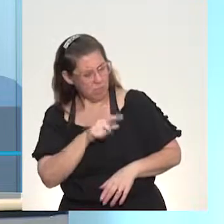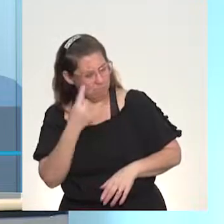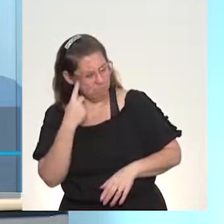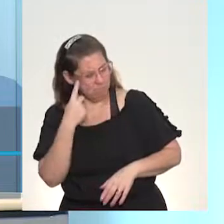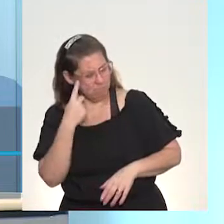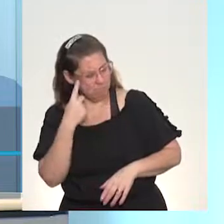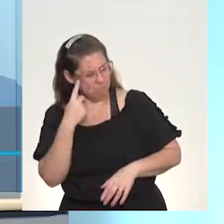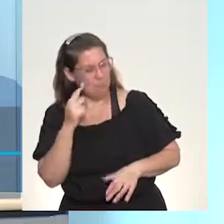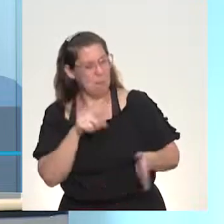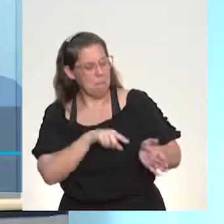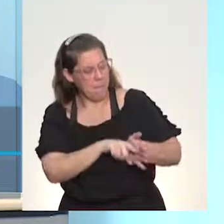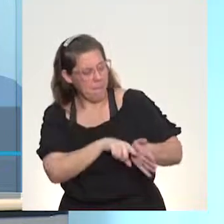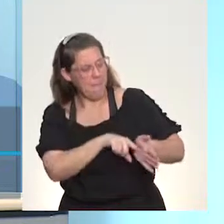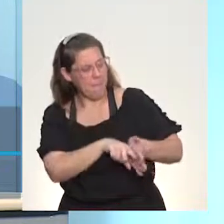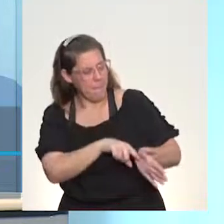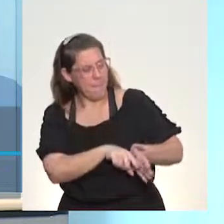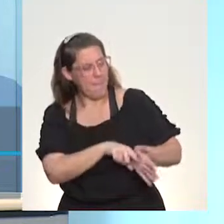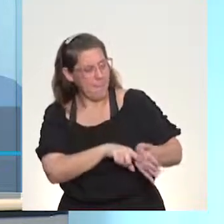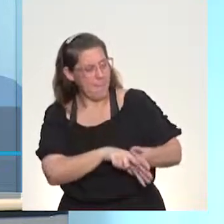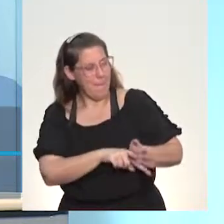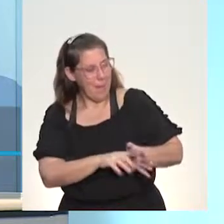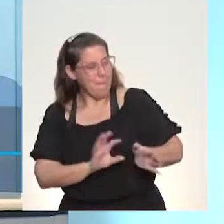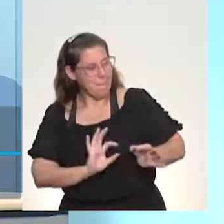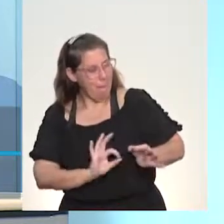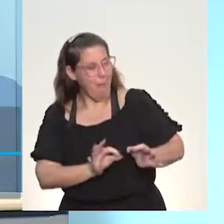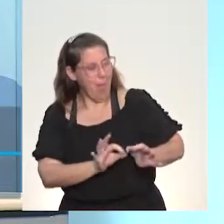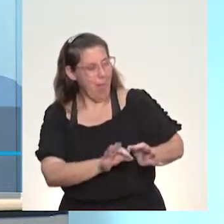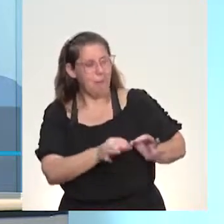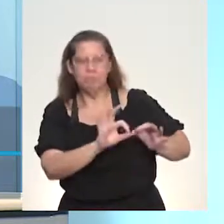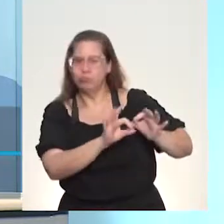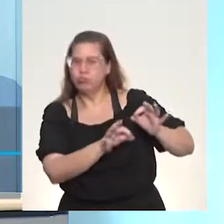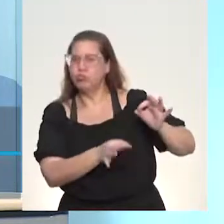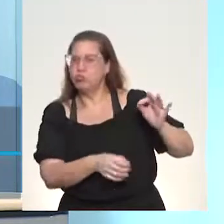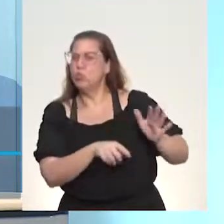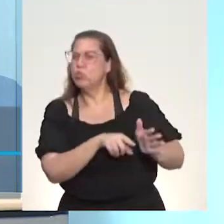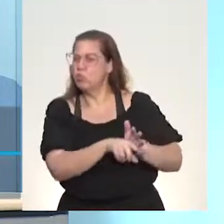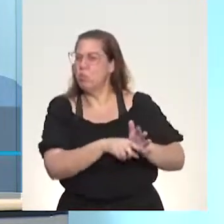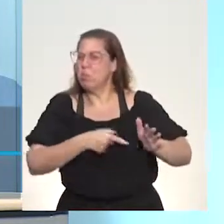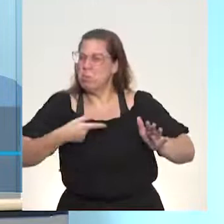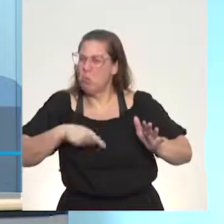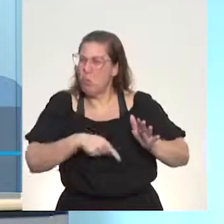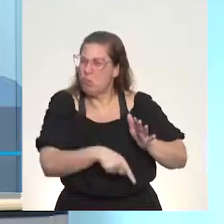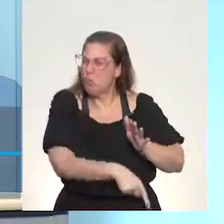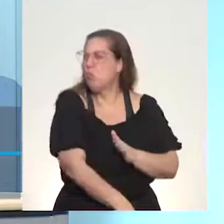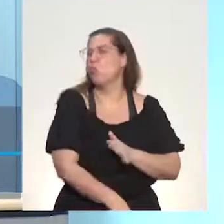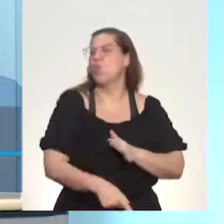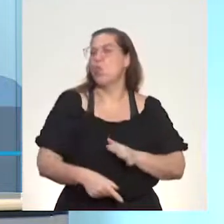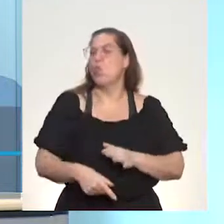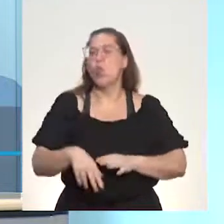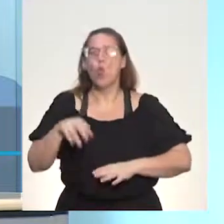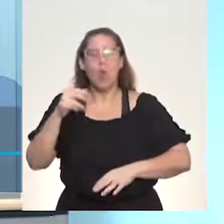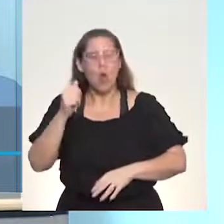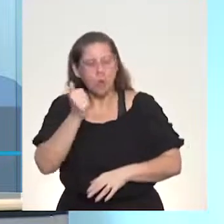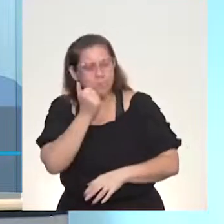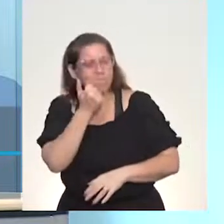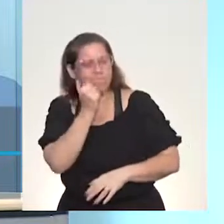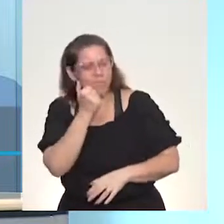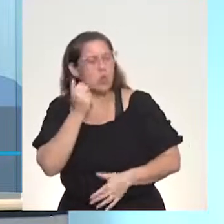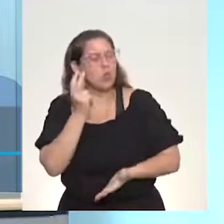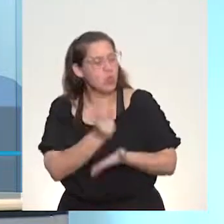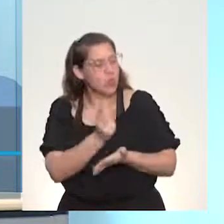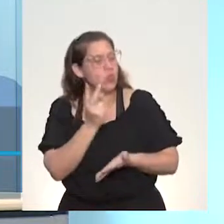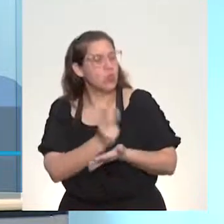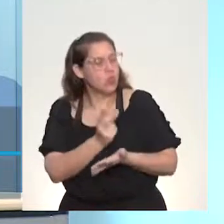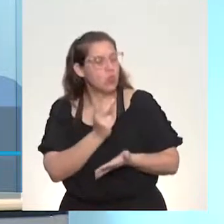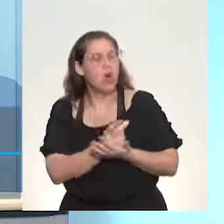seu alcance, dos seus limites. Então a ciência ela realmente tem um trabalho incansável, e é por isso que nós